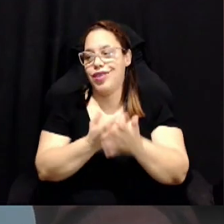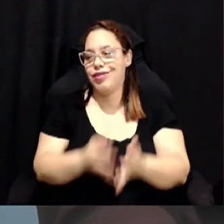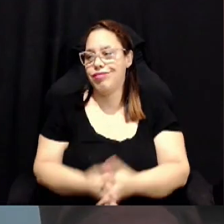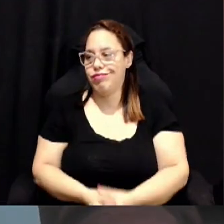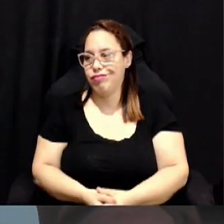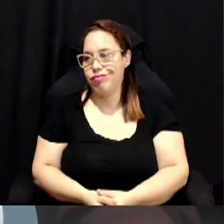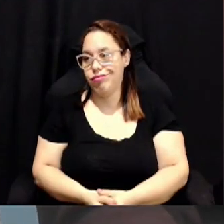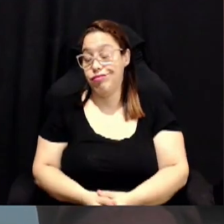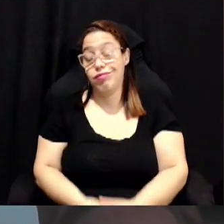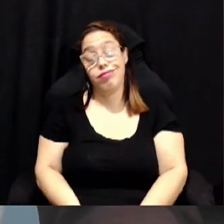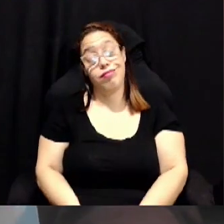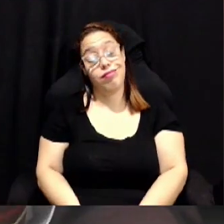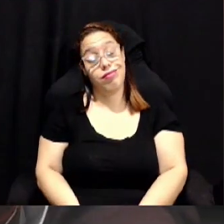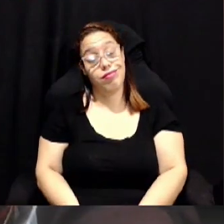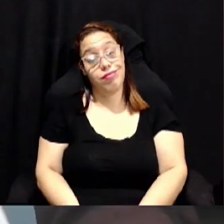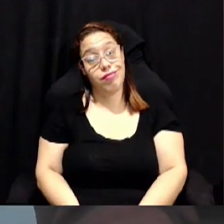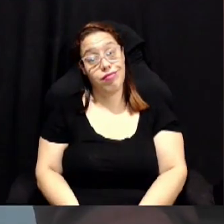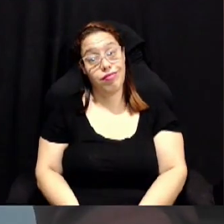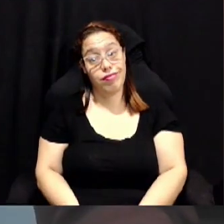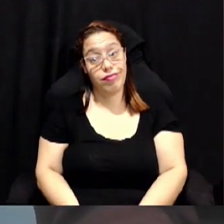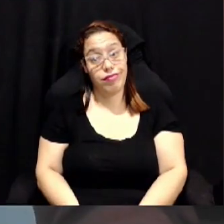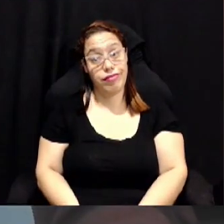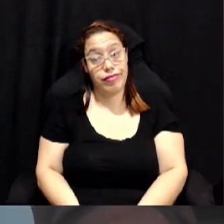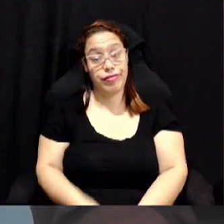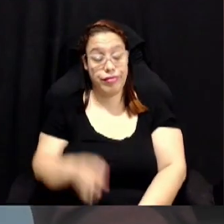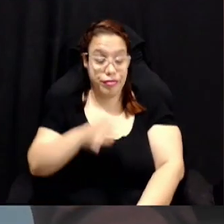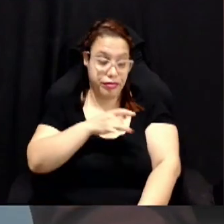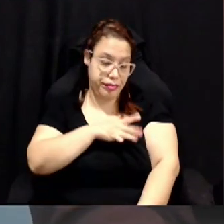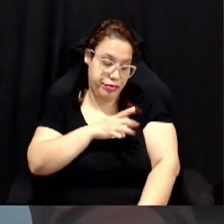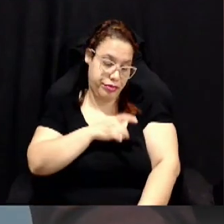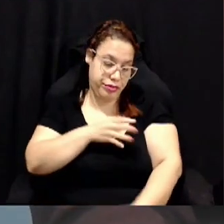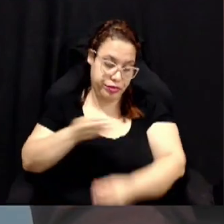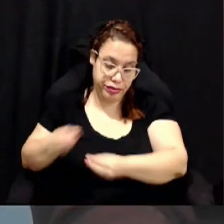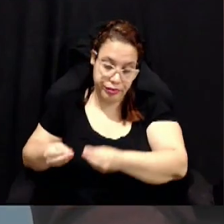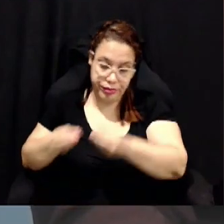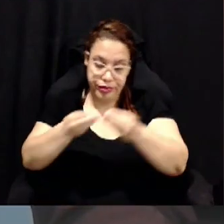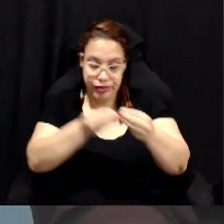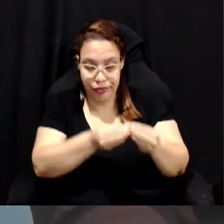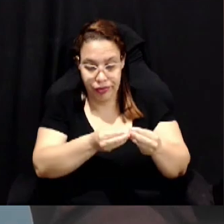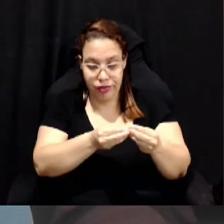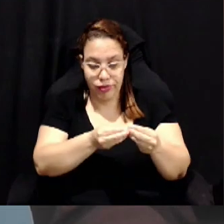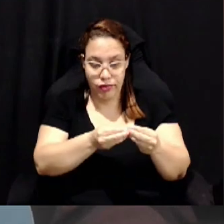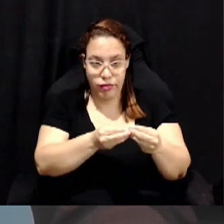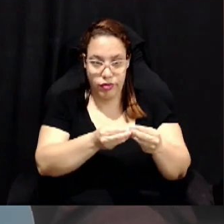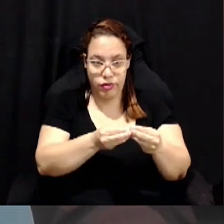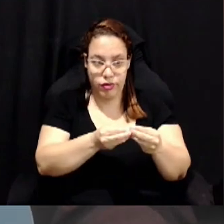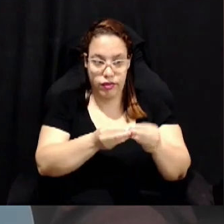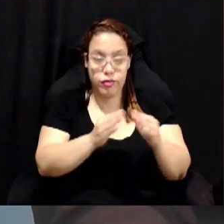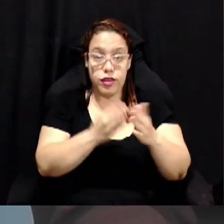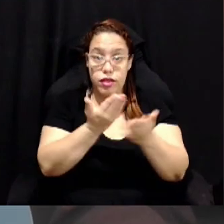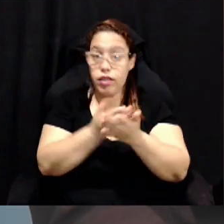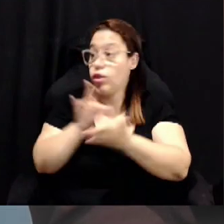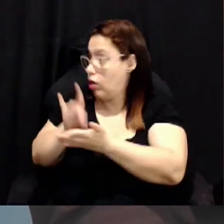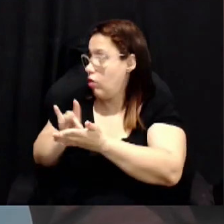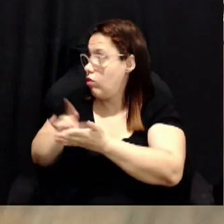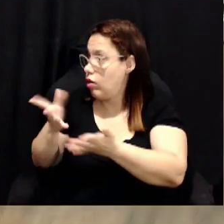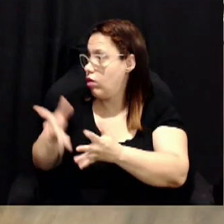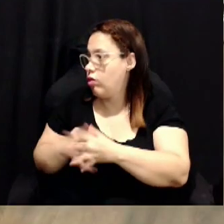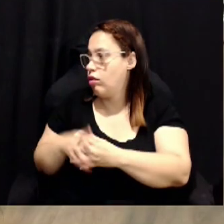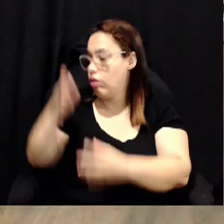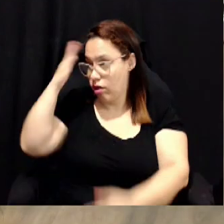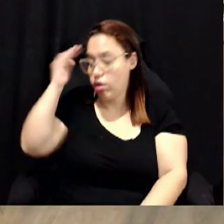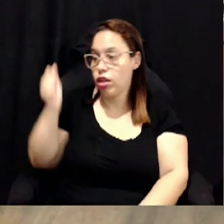Entendeu? Elas ficam até com um receio de levar o filho para a escola. É verdade. A gente sabe